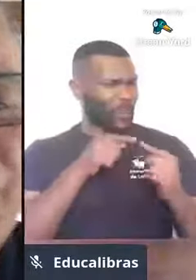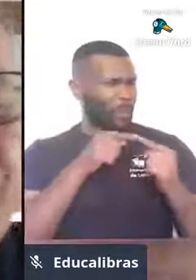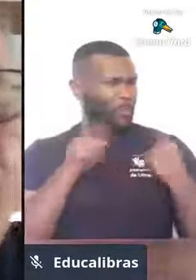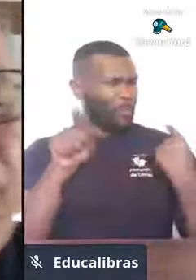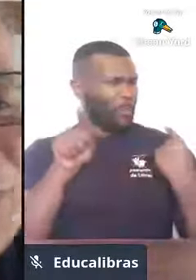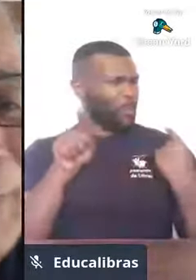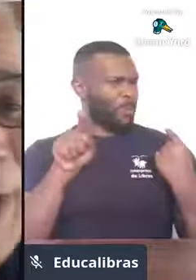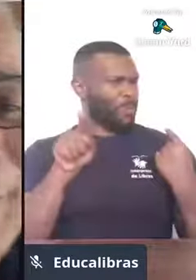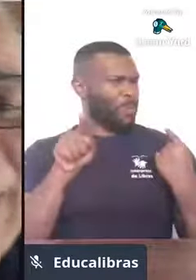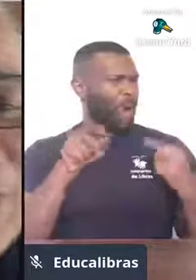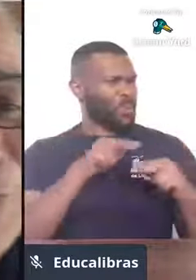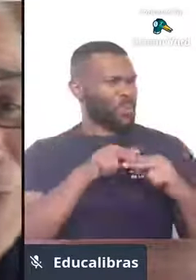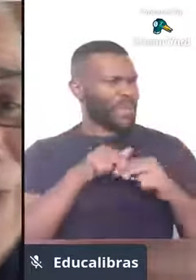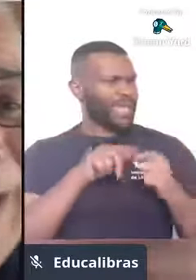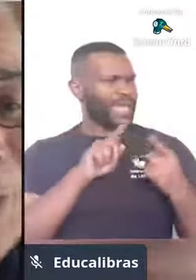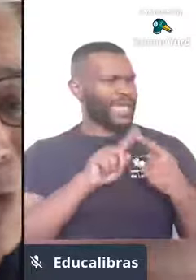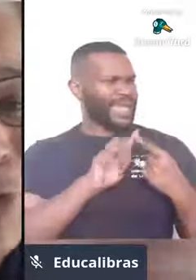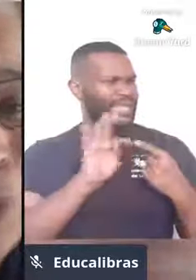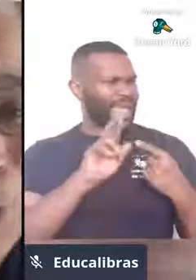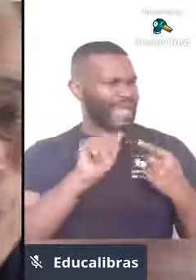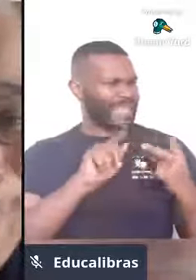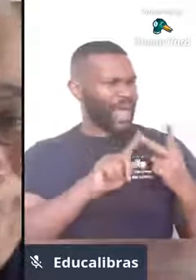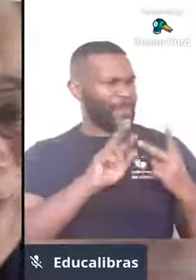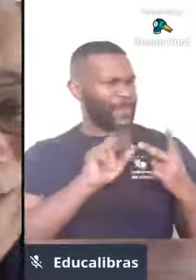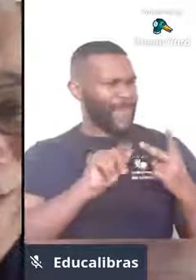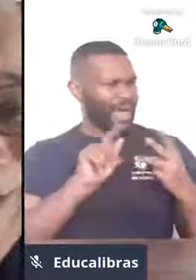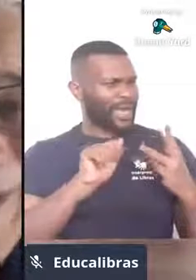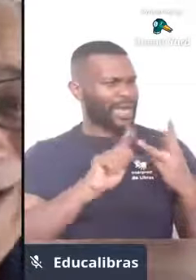um tetraplégico, um paraplégico, um cego, um surdo.